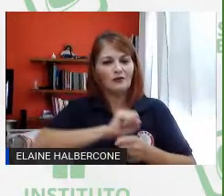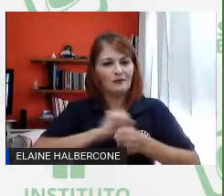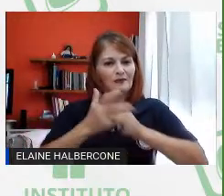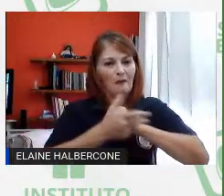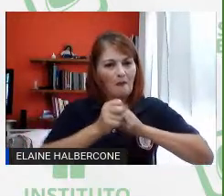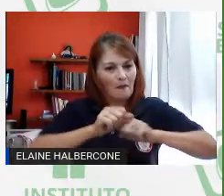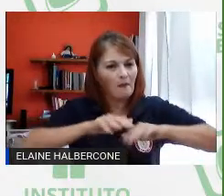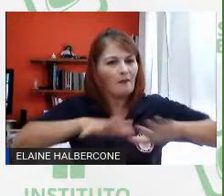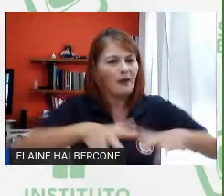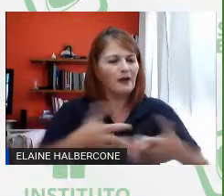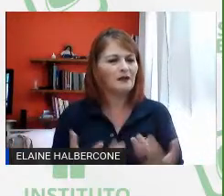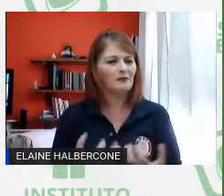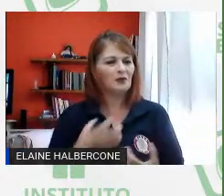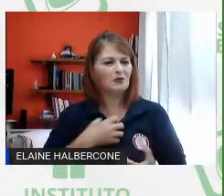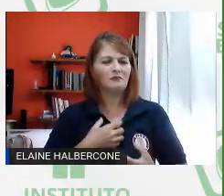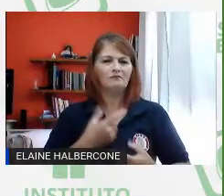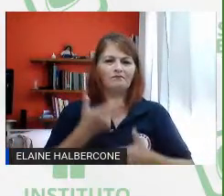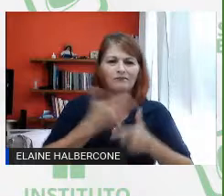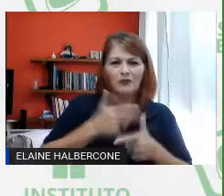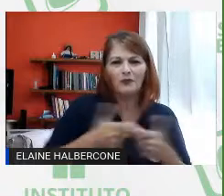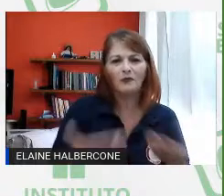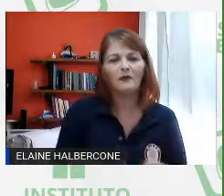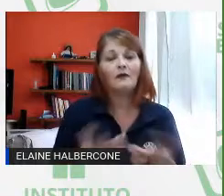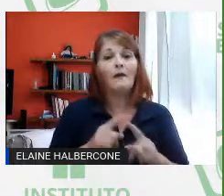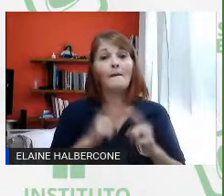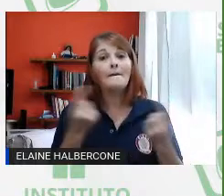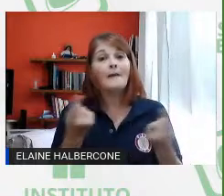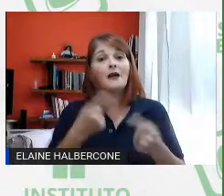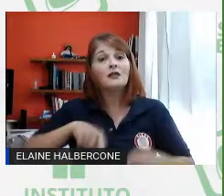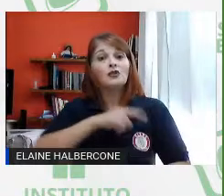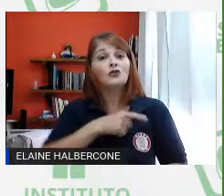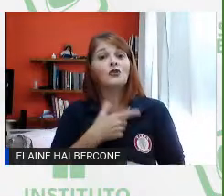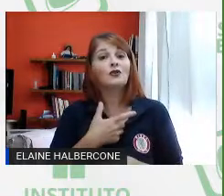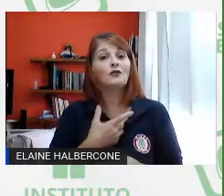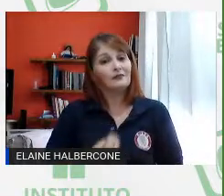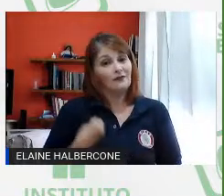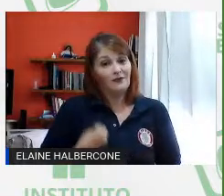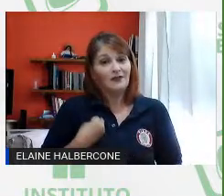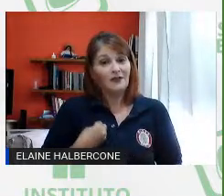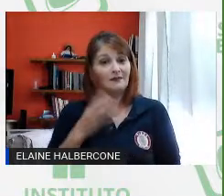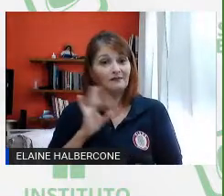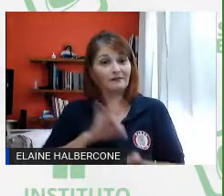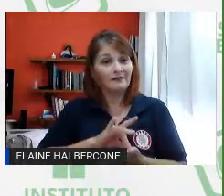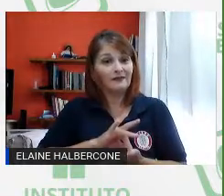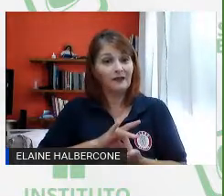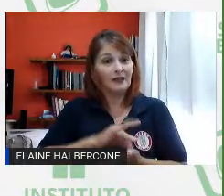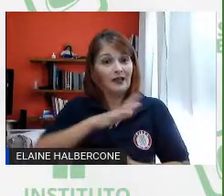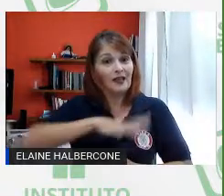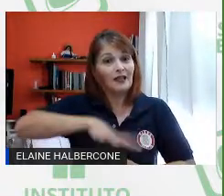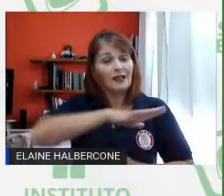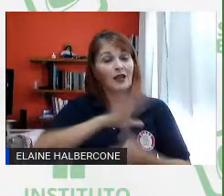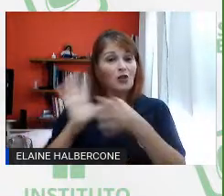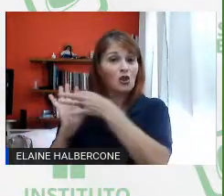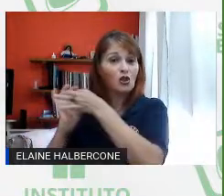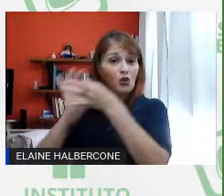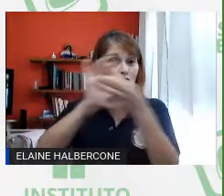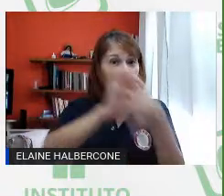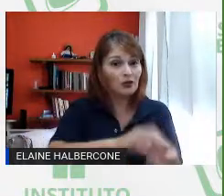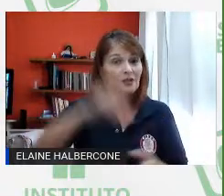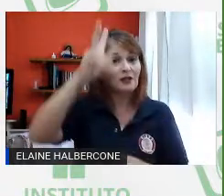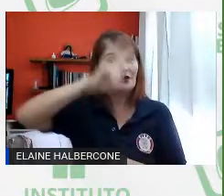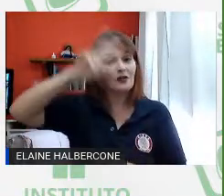de uma situação crítica, mas que a gente acabou vivenciando dentro de um contexto, de uma história até